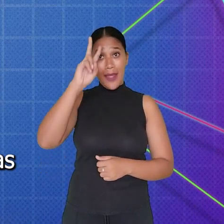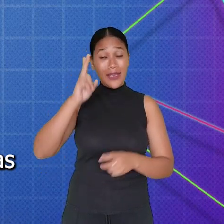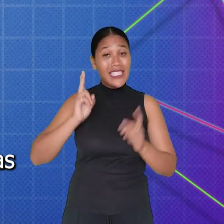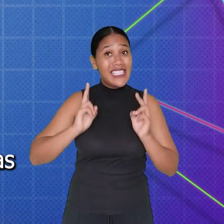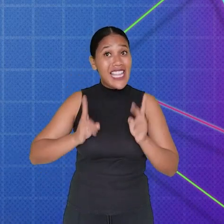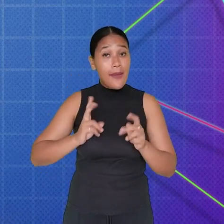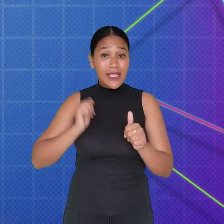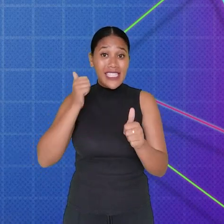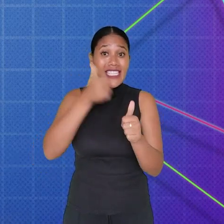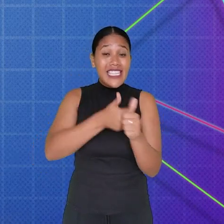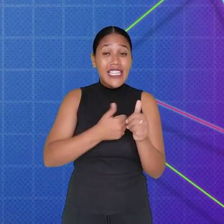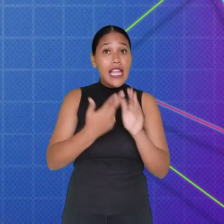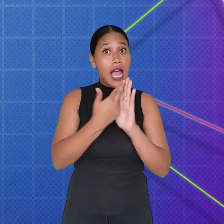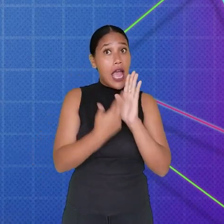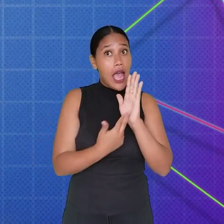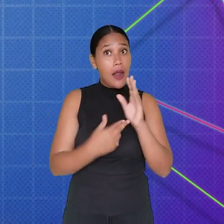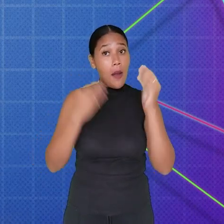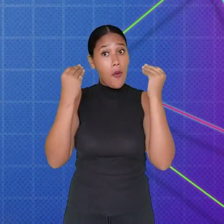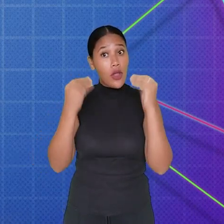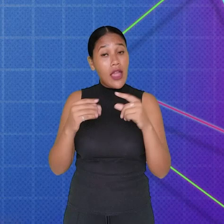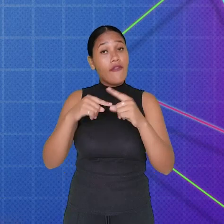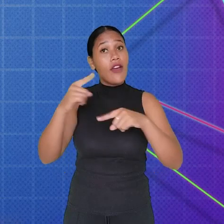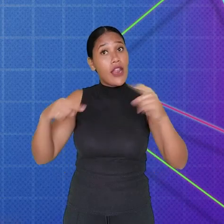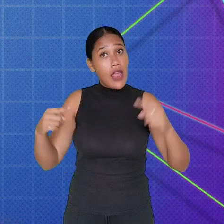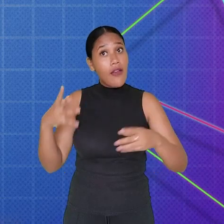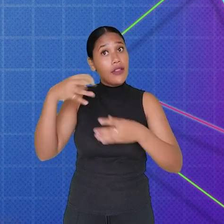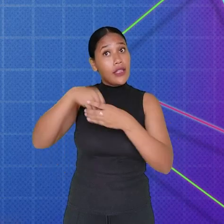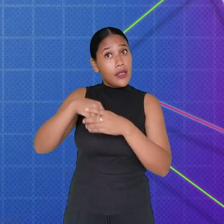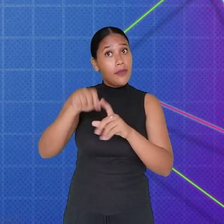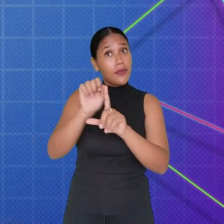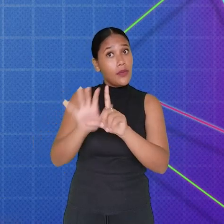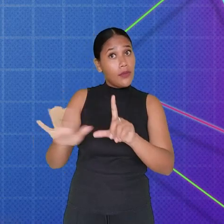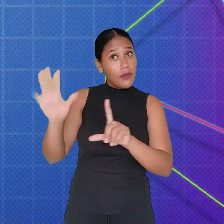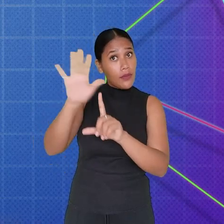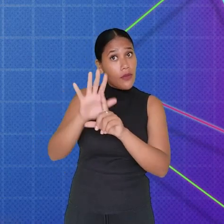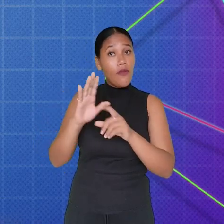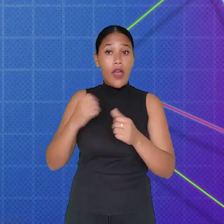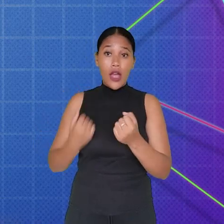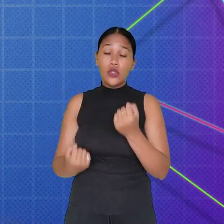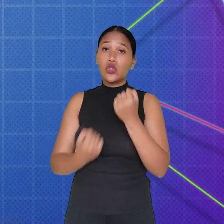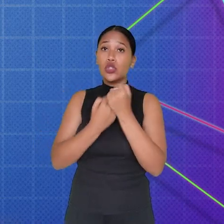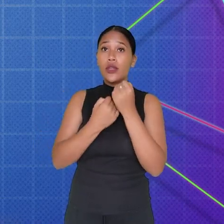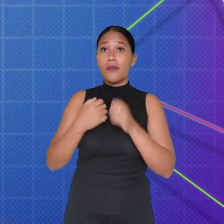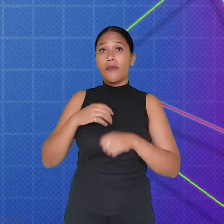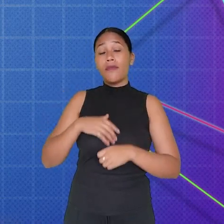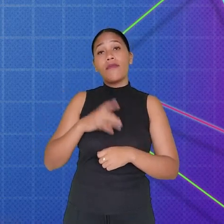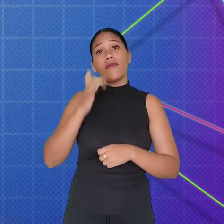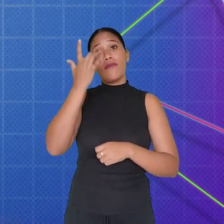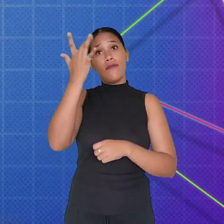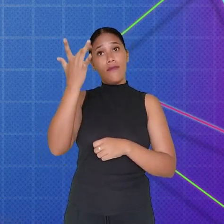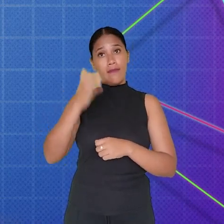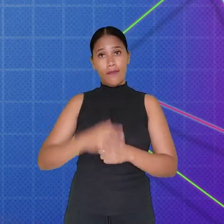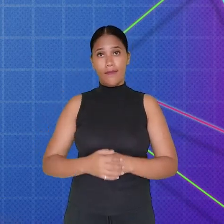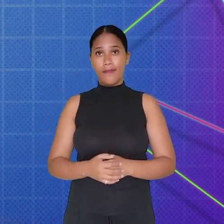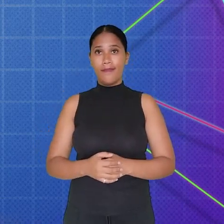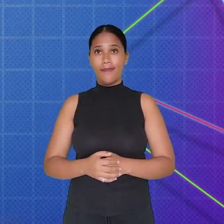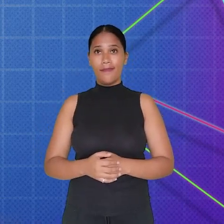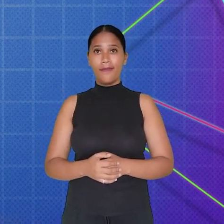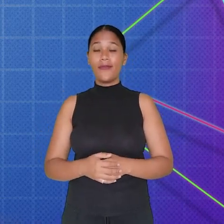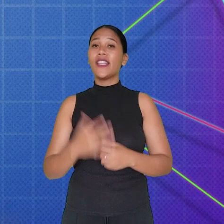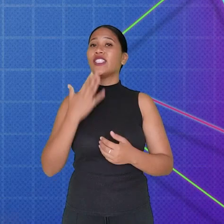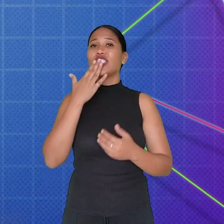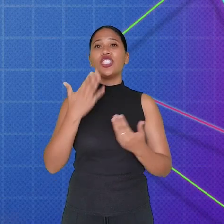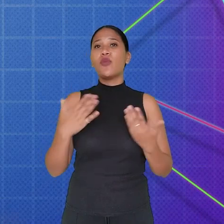em C#. Isso ajudará a tornar o seu código mais fácil de ler e manter. Tipo de dado e variável. A escolha do tipo de